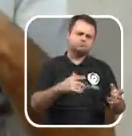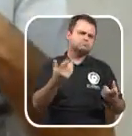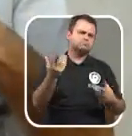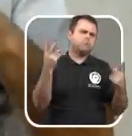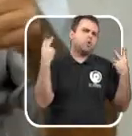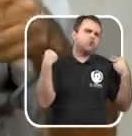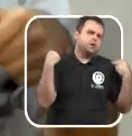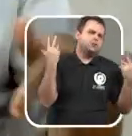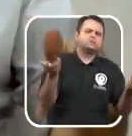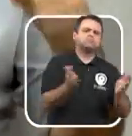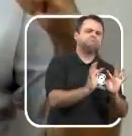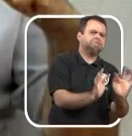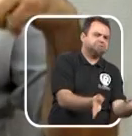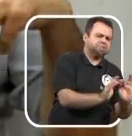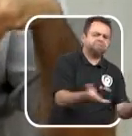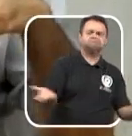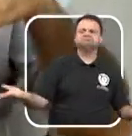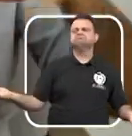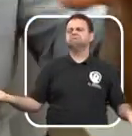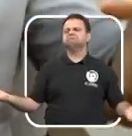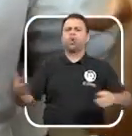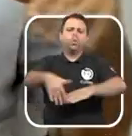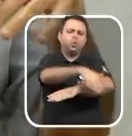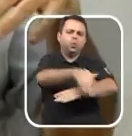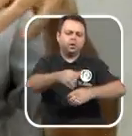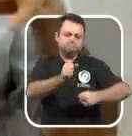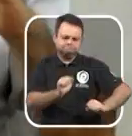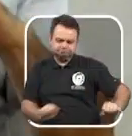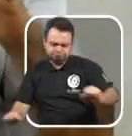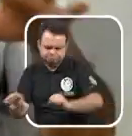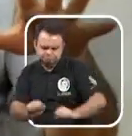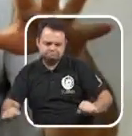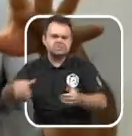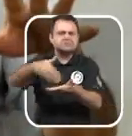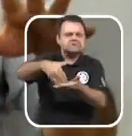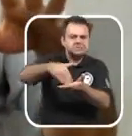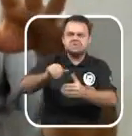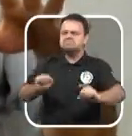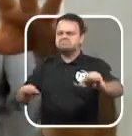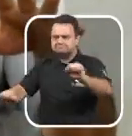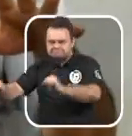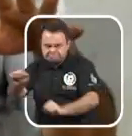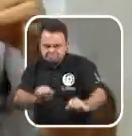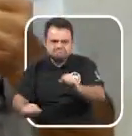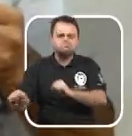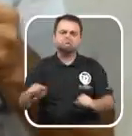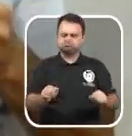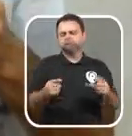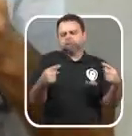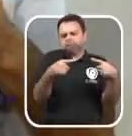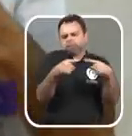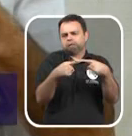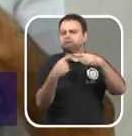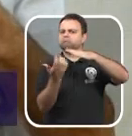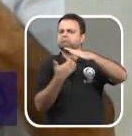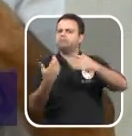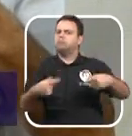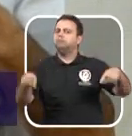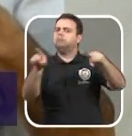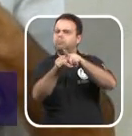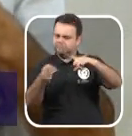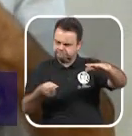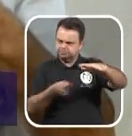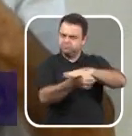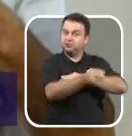catagalho, limpeza, boca de lobo, limpeza da secretaria, assim, você pode fazer a terceirização, mas faz